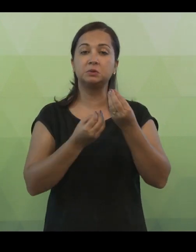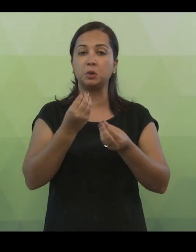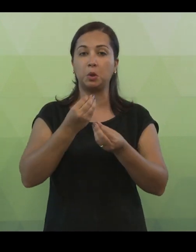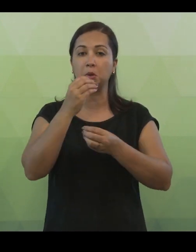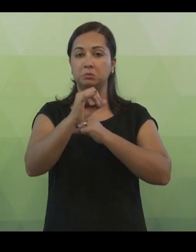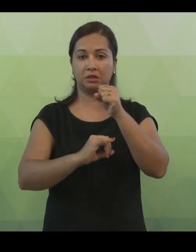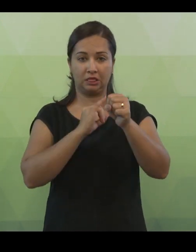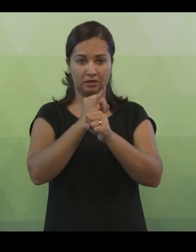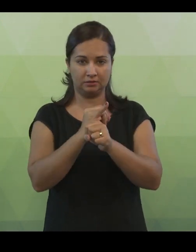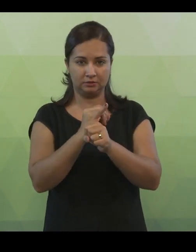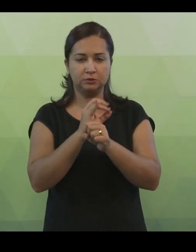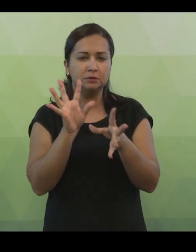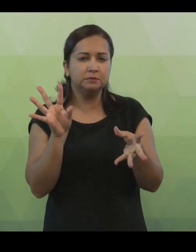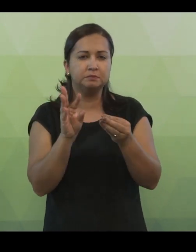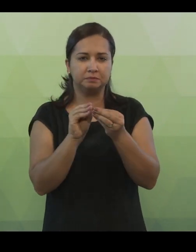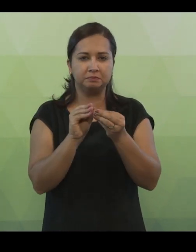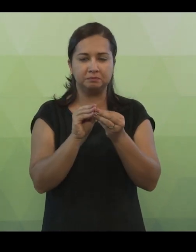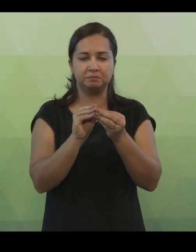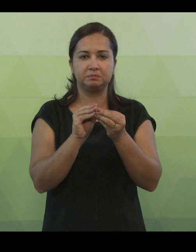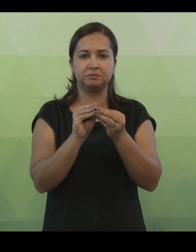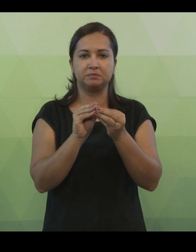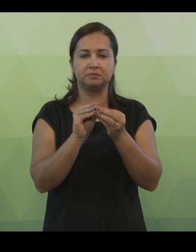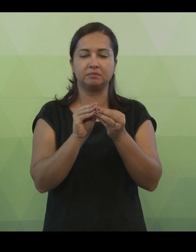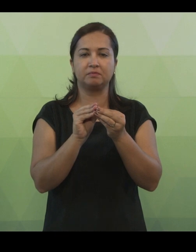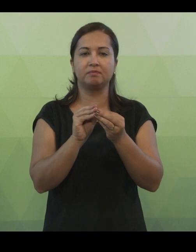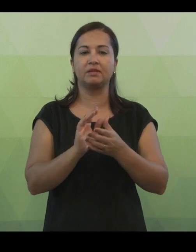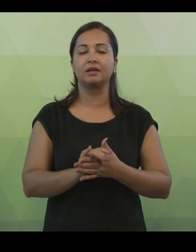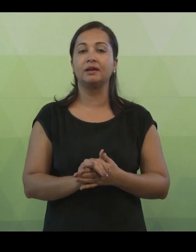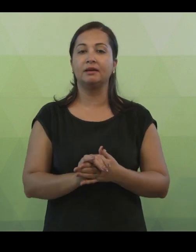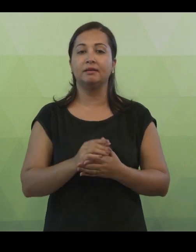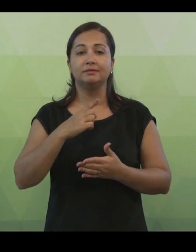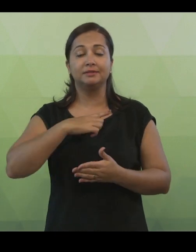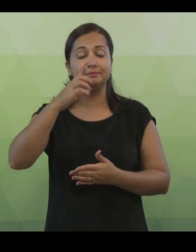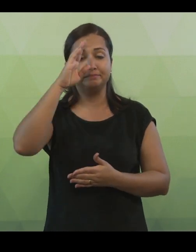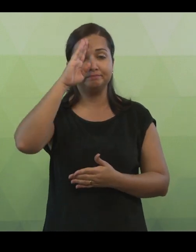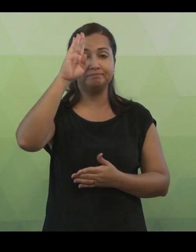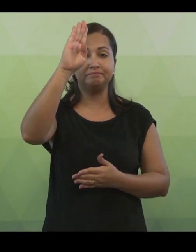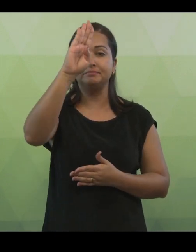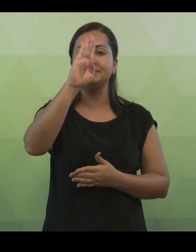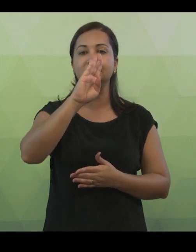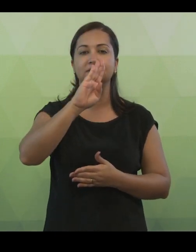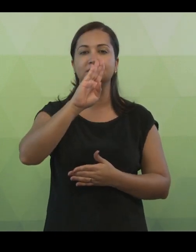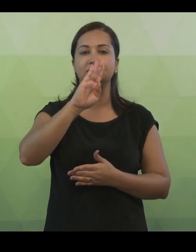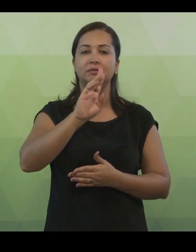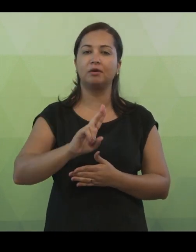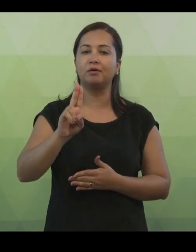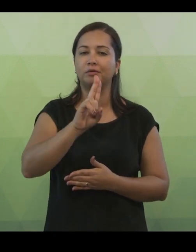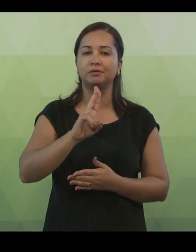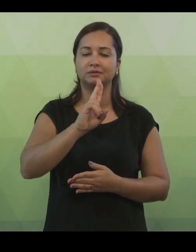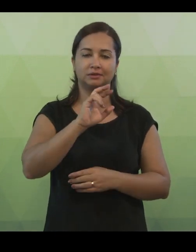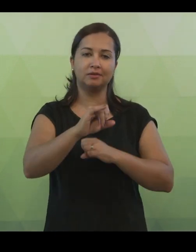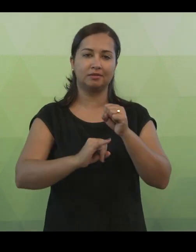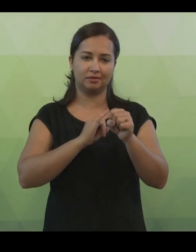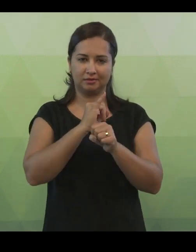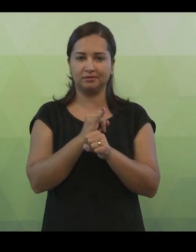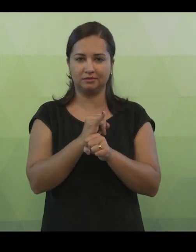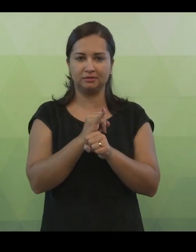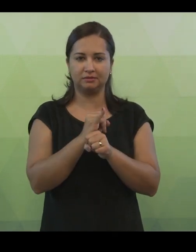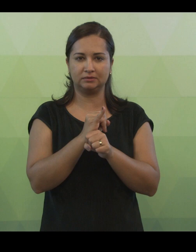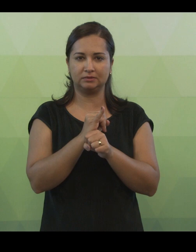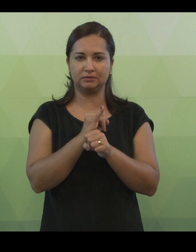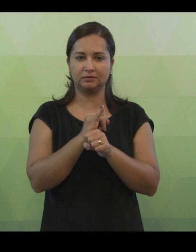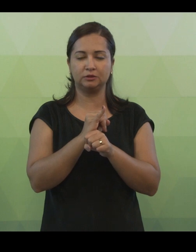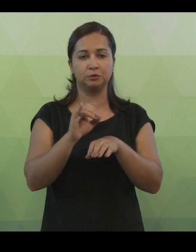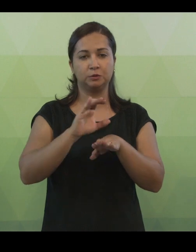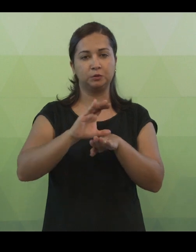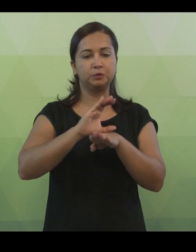bom? Se não for a principal ferramenta, né, que vocês vão utilizar durante o curso de vocês, é uma das principais, tá? A